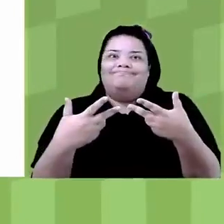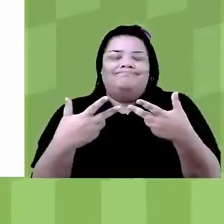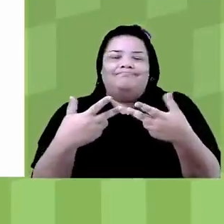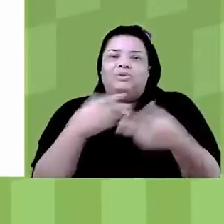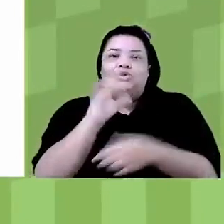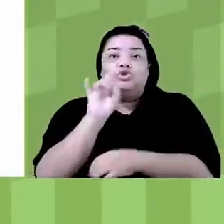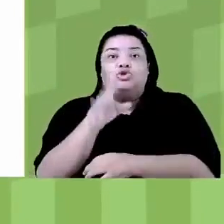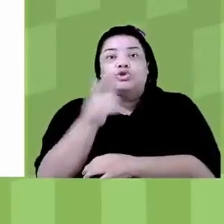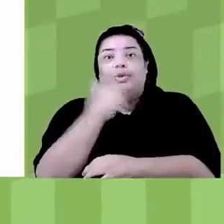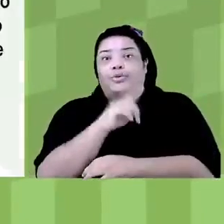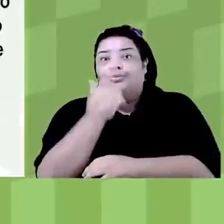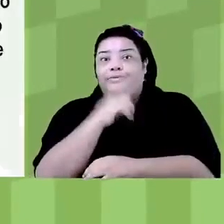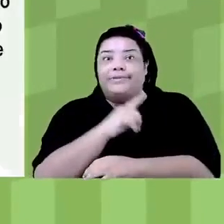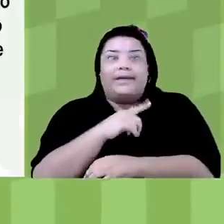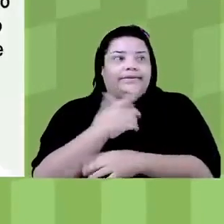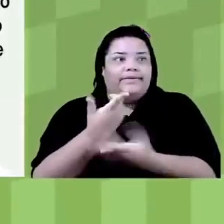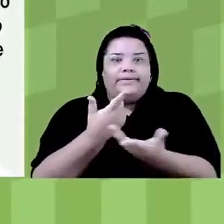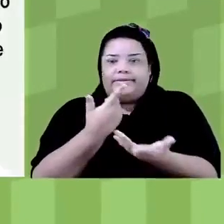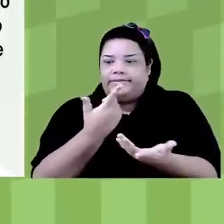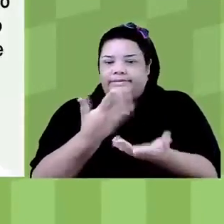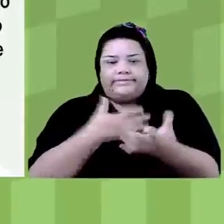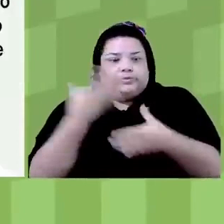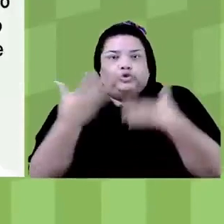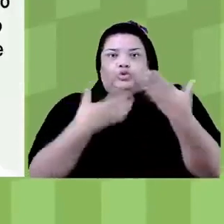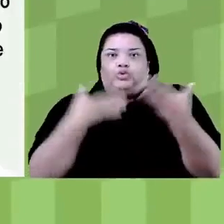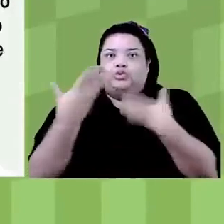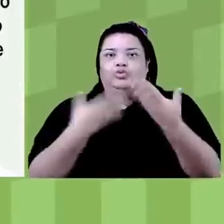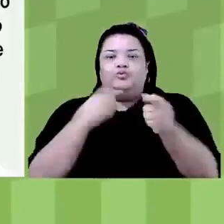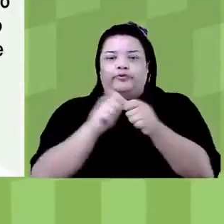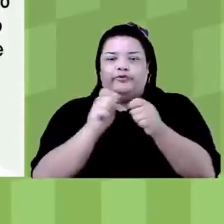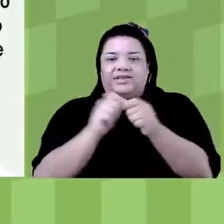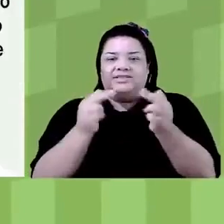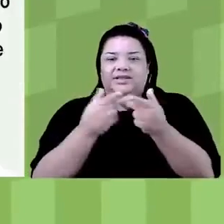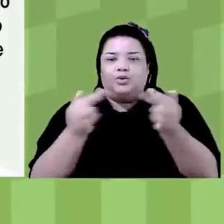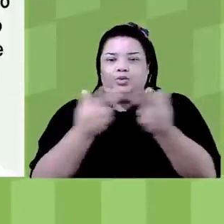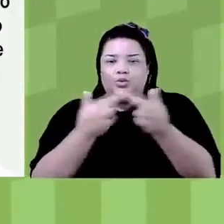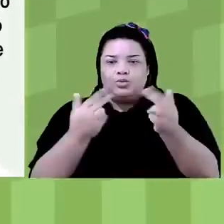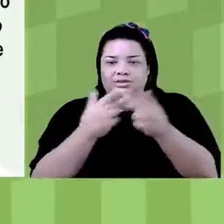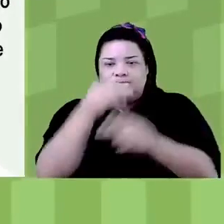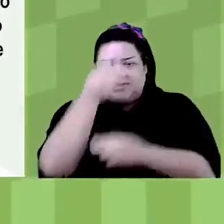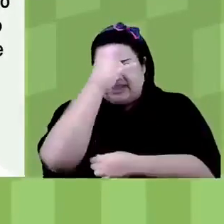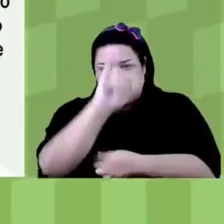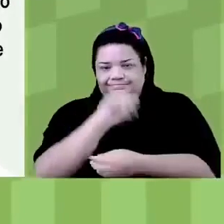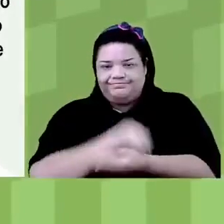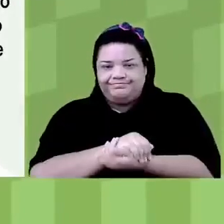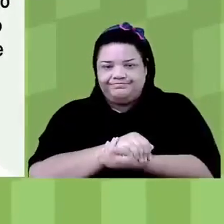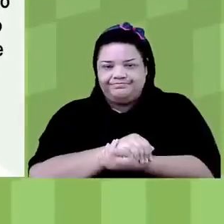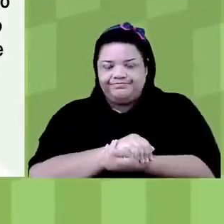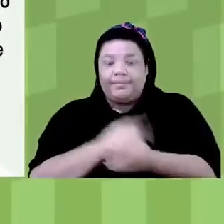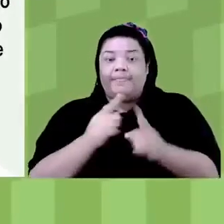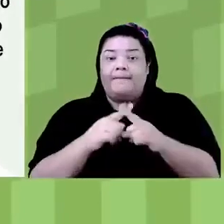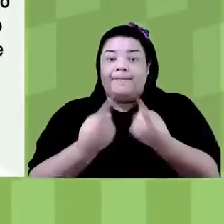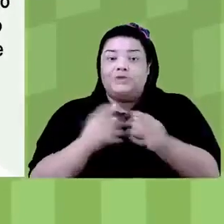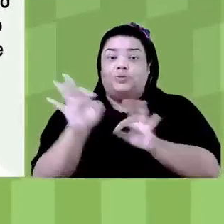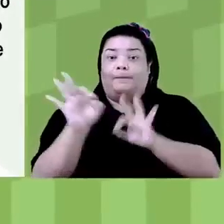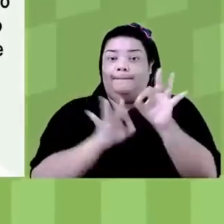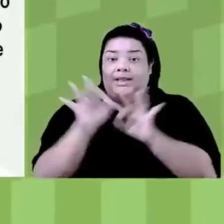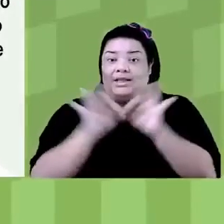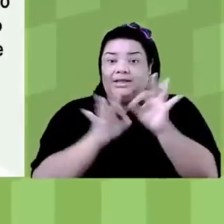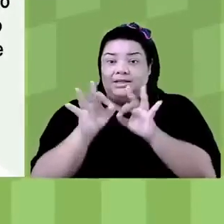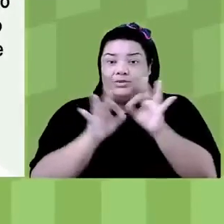para se recuperar, né? E tanto é assim que o Plano de Ação Climática do município de São Paulo começou